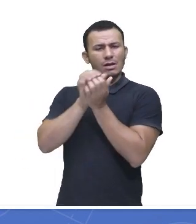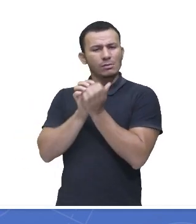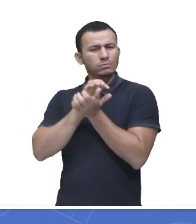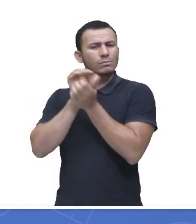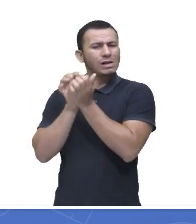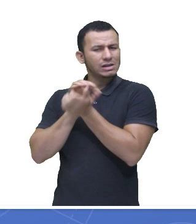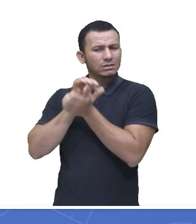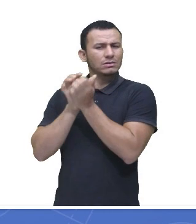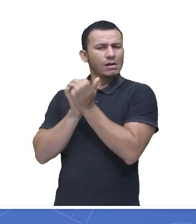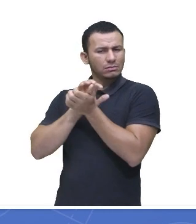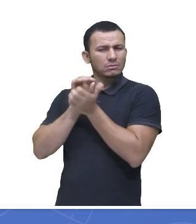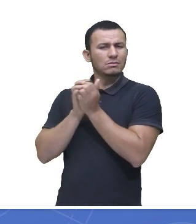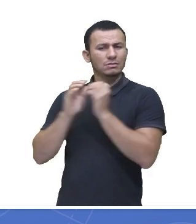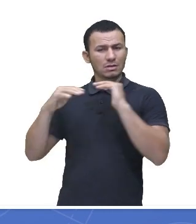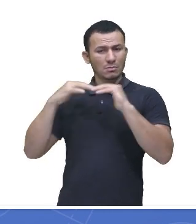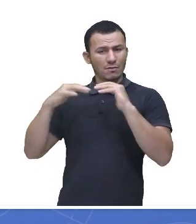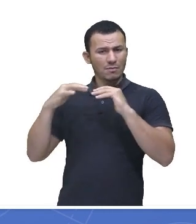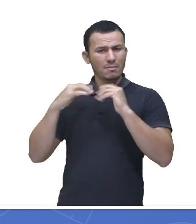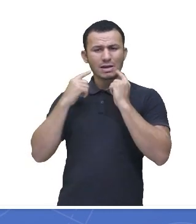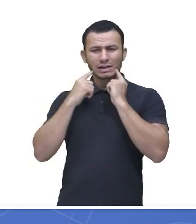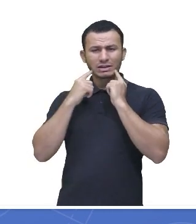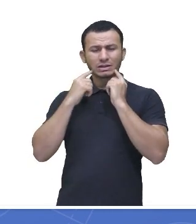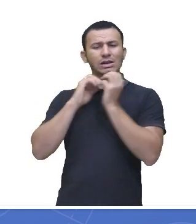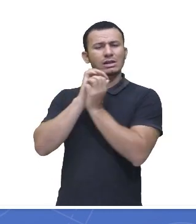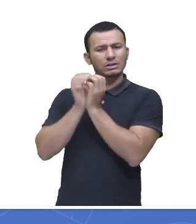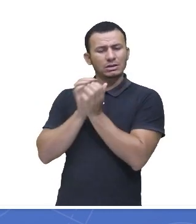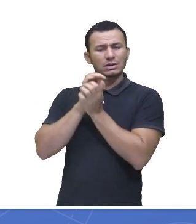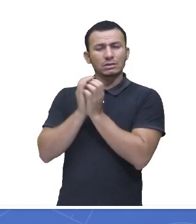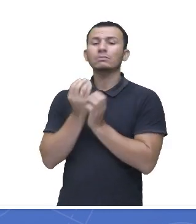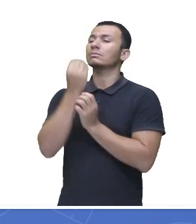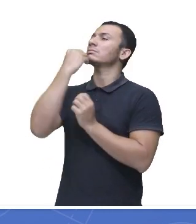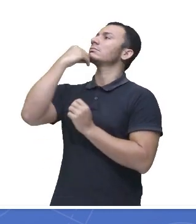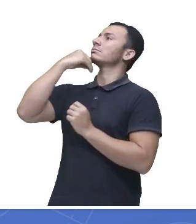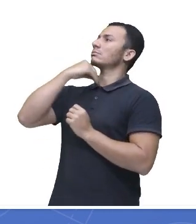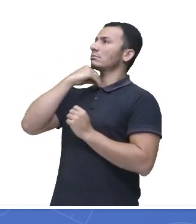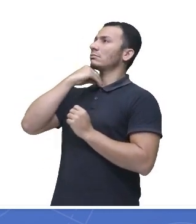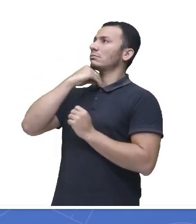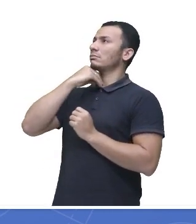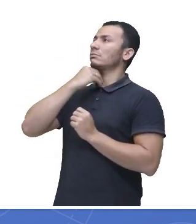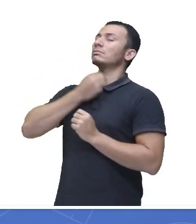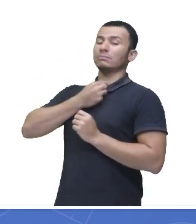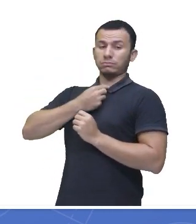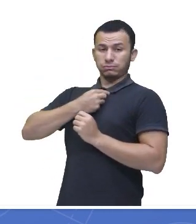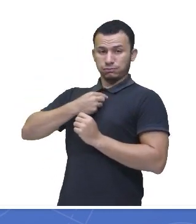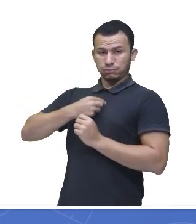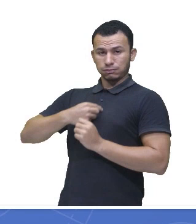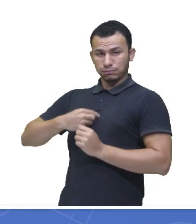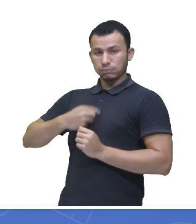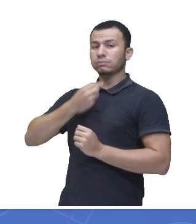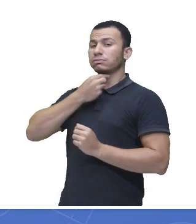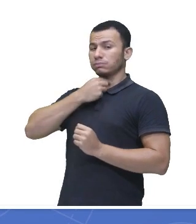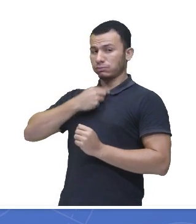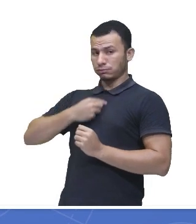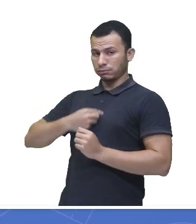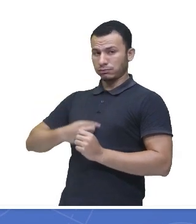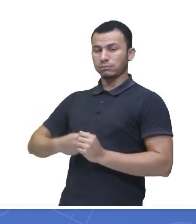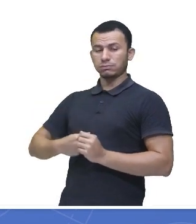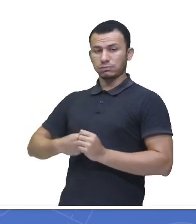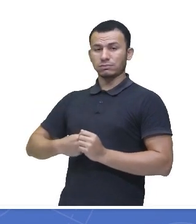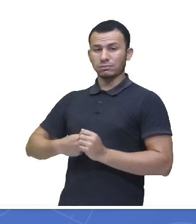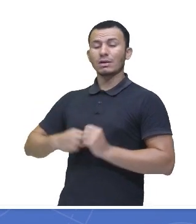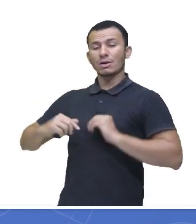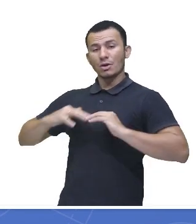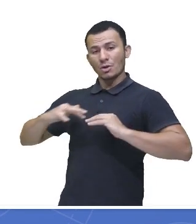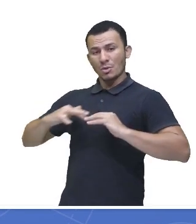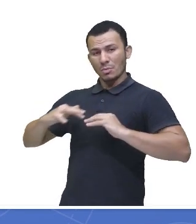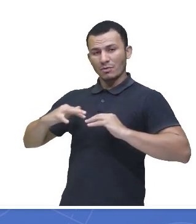tem um movimento, a deglutição e com os movimentos que acontecem no tubo digestivo, chamado de